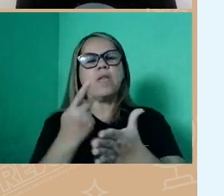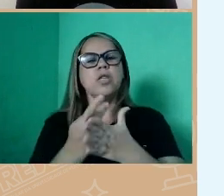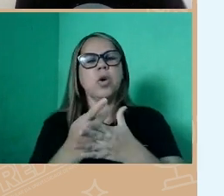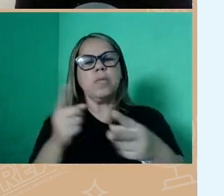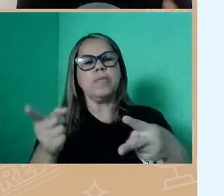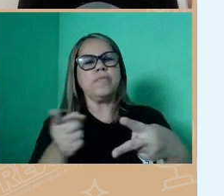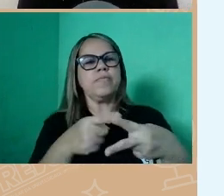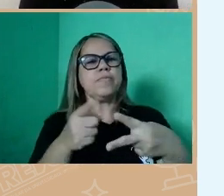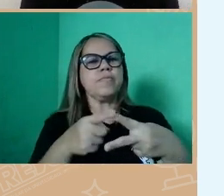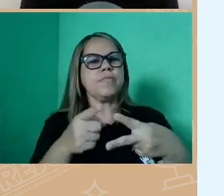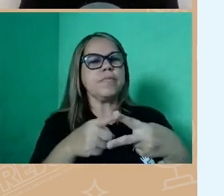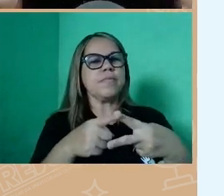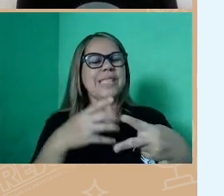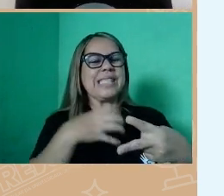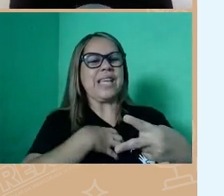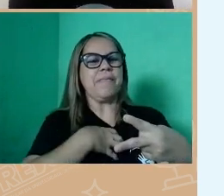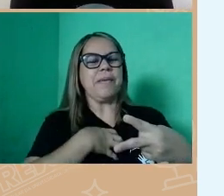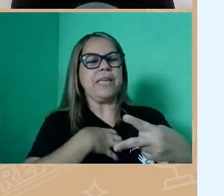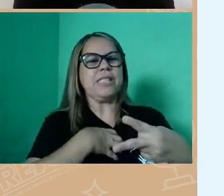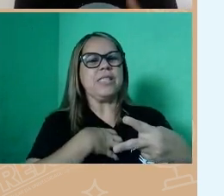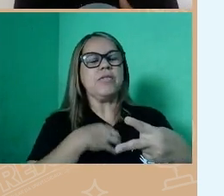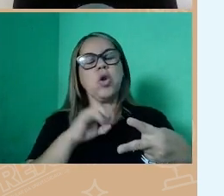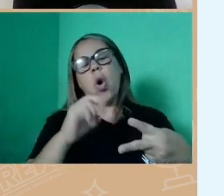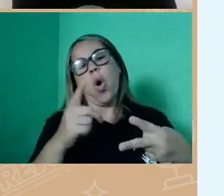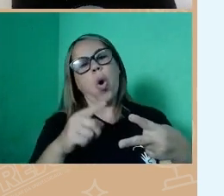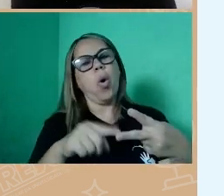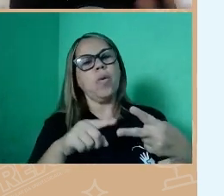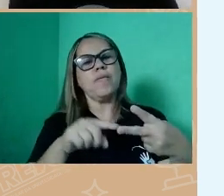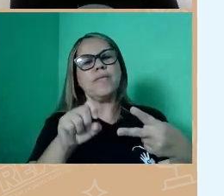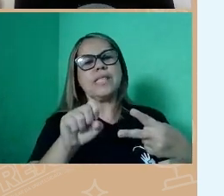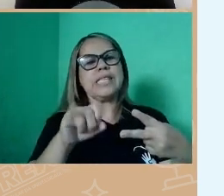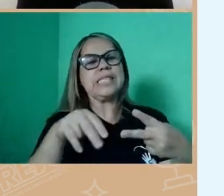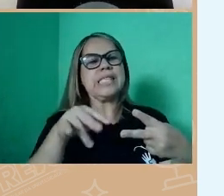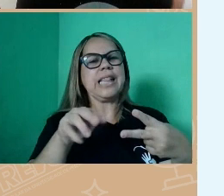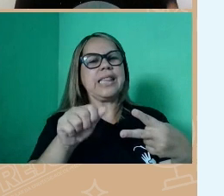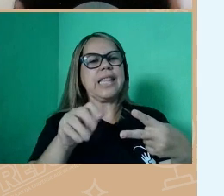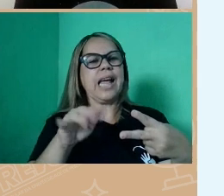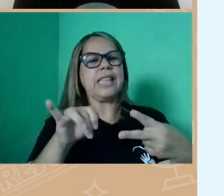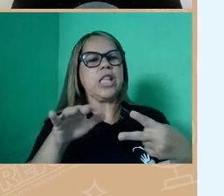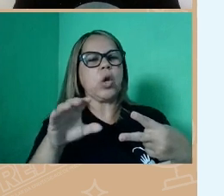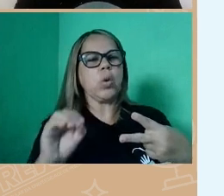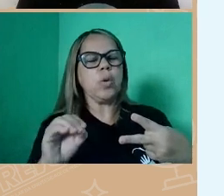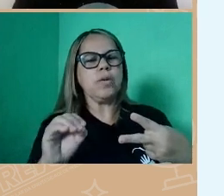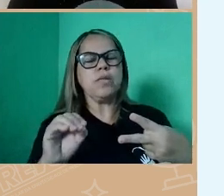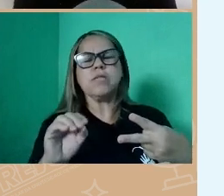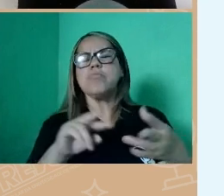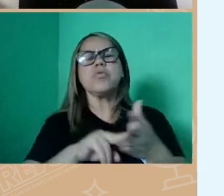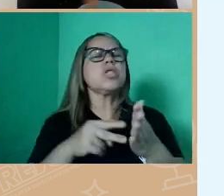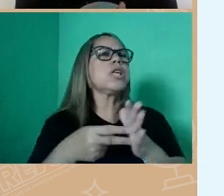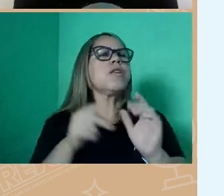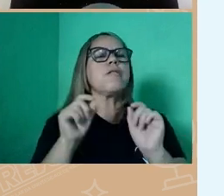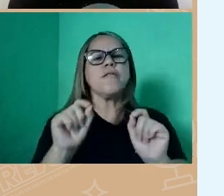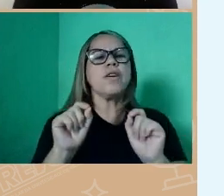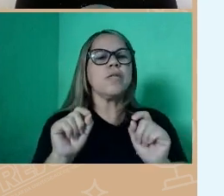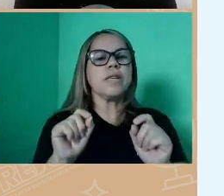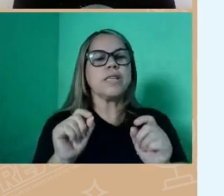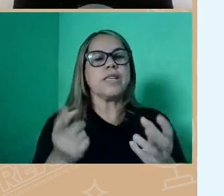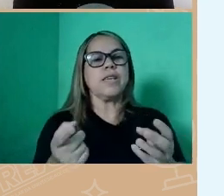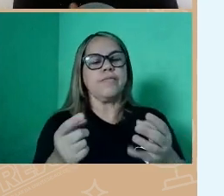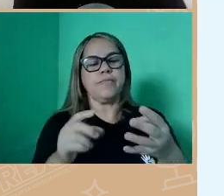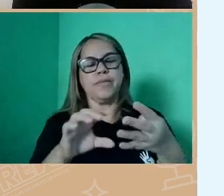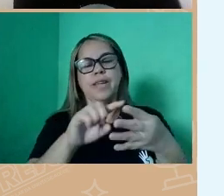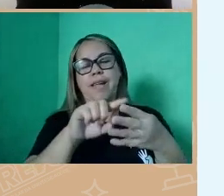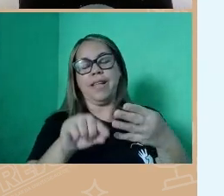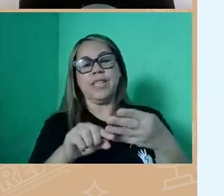chama de paralelismo semântico ou paralelismo simpático. Ou seja, quer dizer que as três últimas